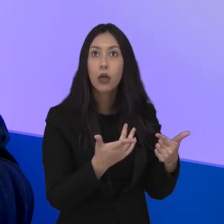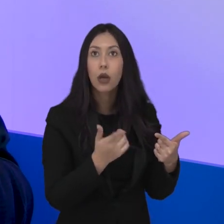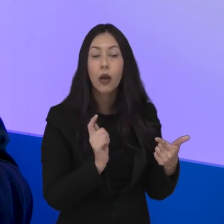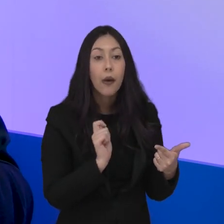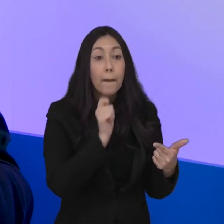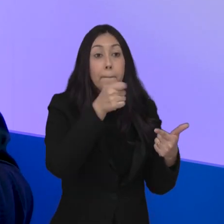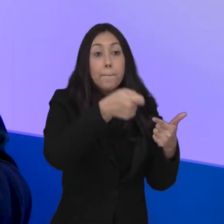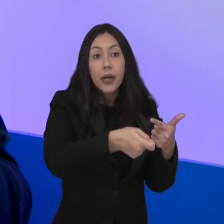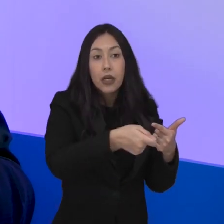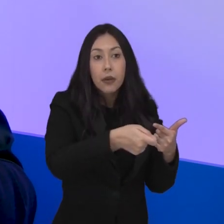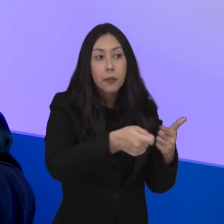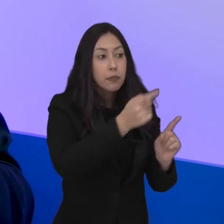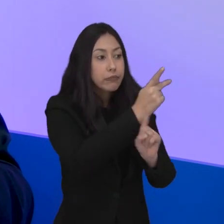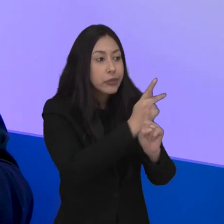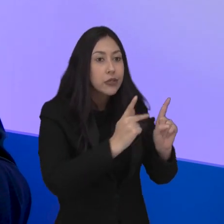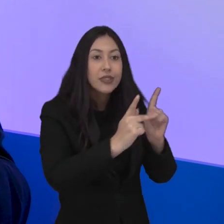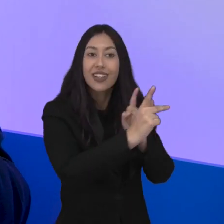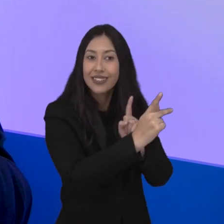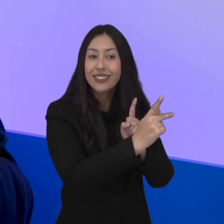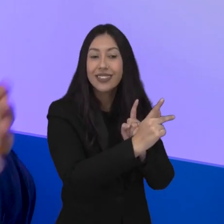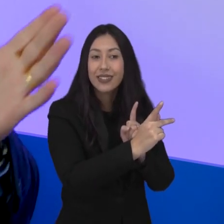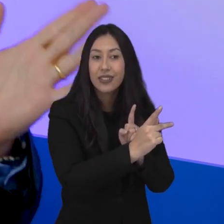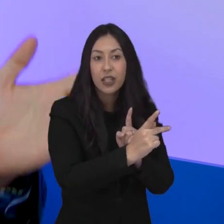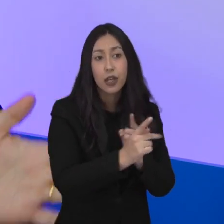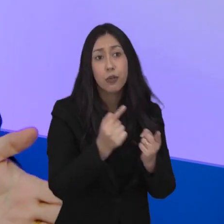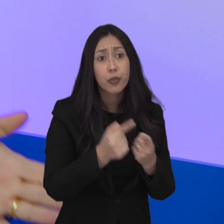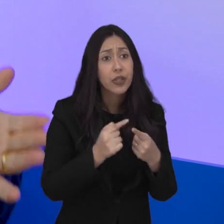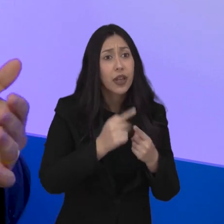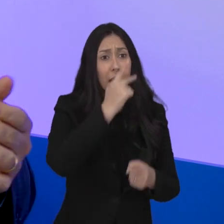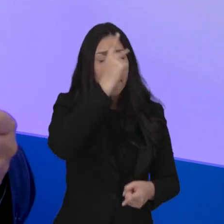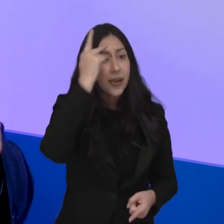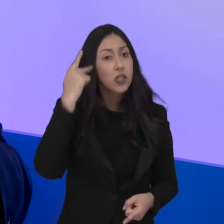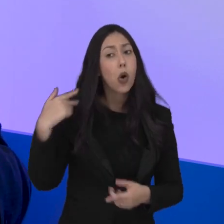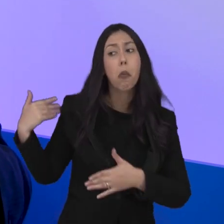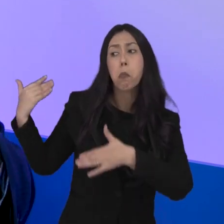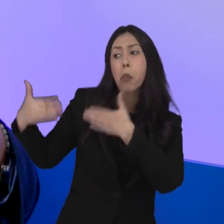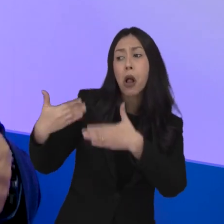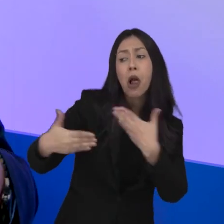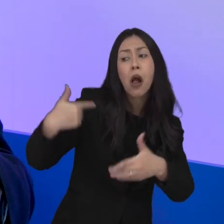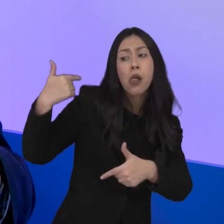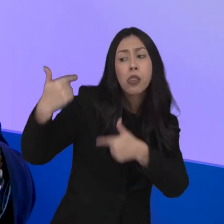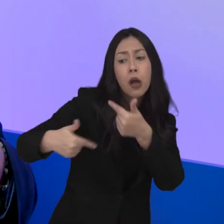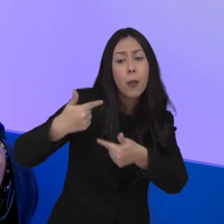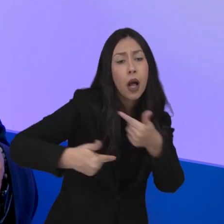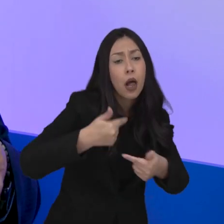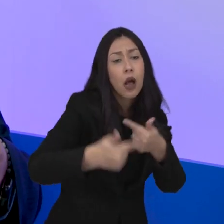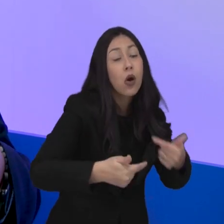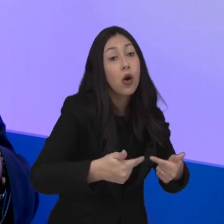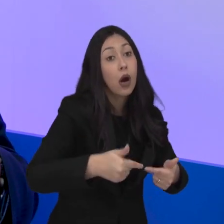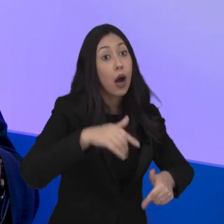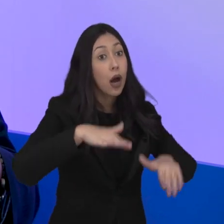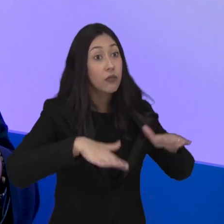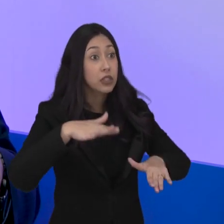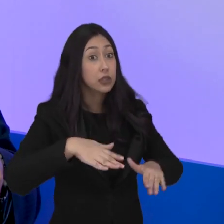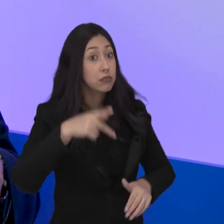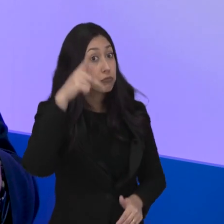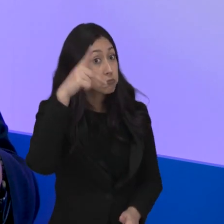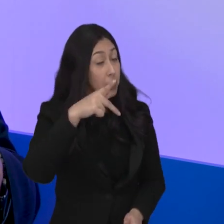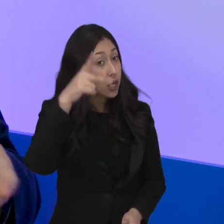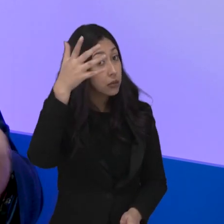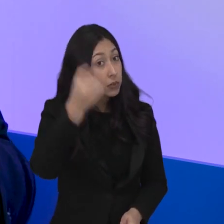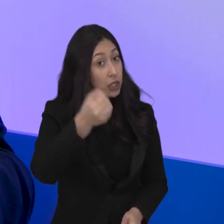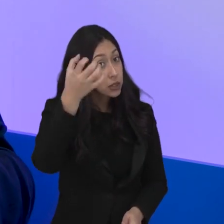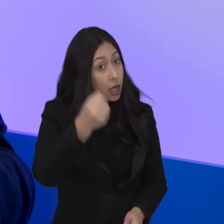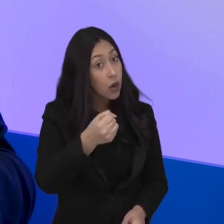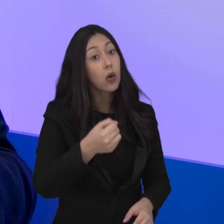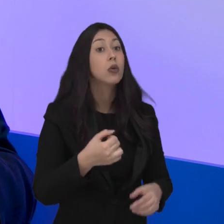quê? Despesas previdenciárias, aquelas pessoas que a vida inteira acabaram trabalhando, ou algumas que possuem pensões,